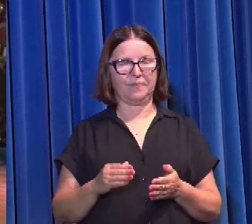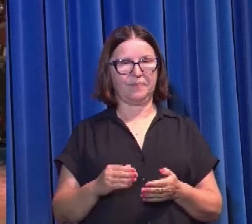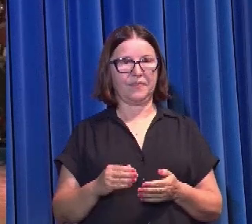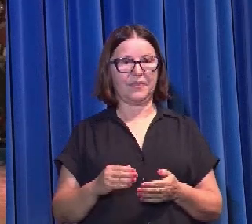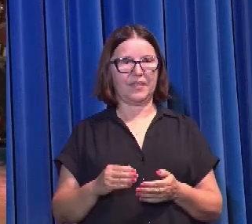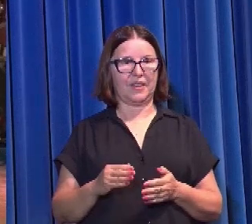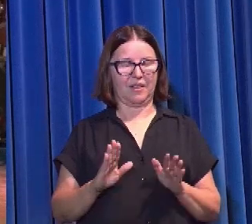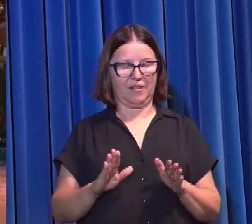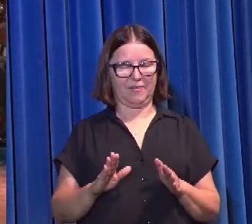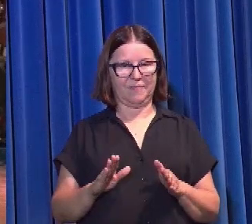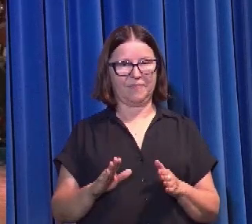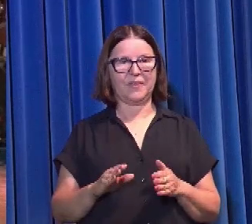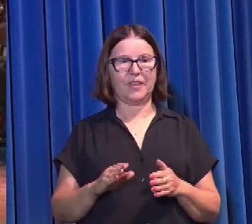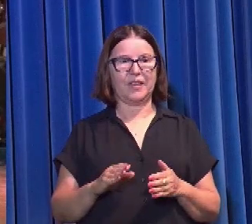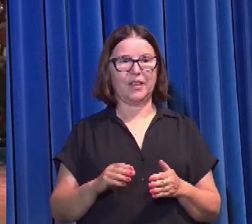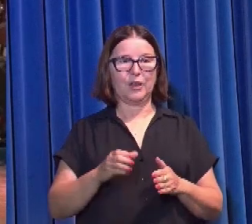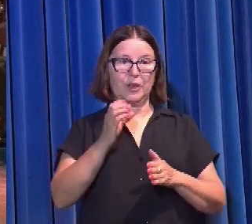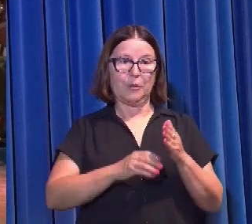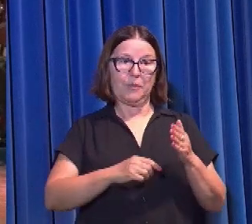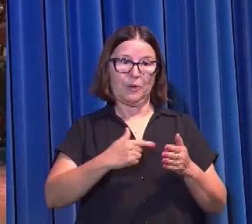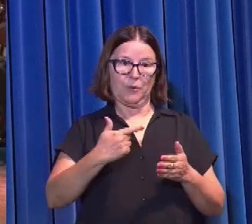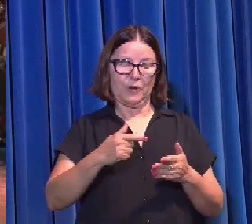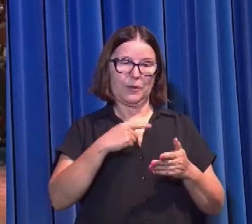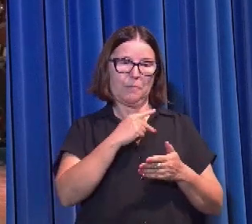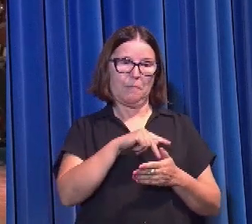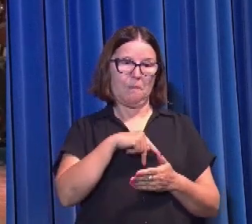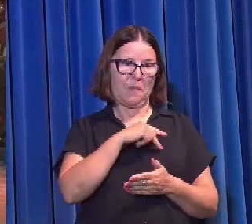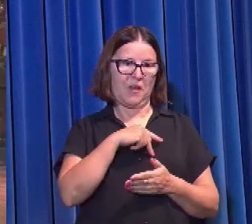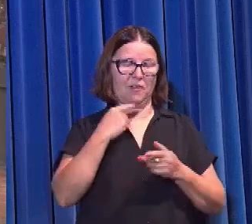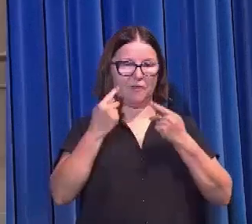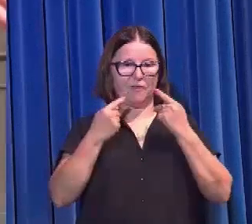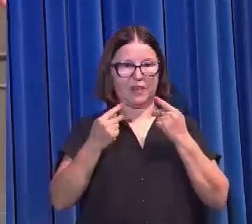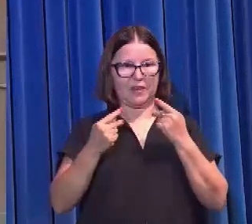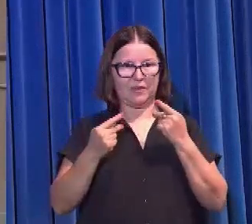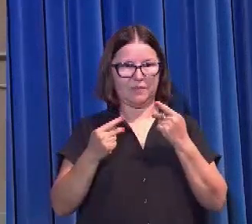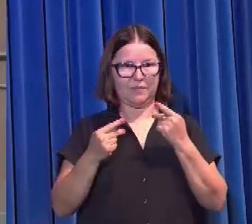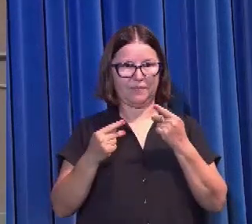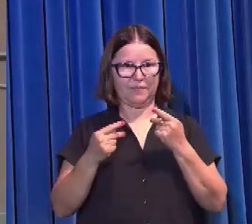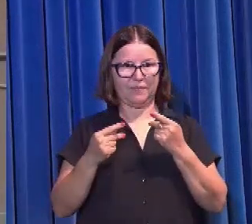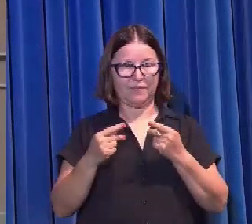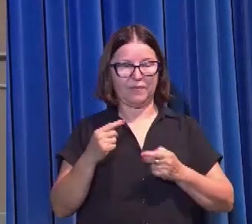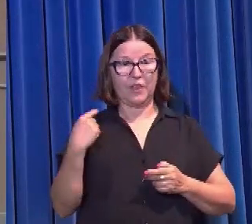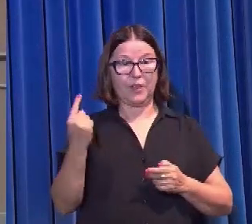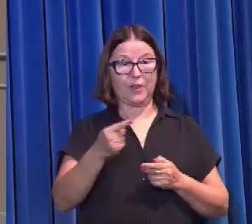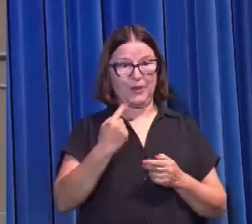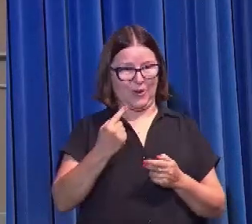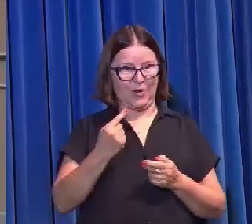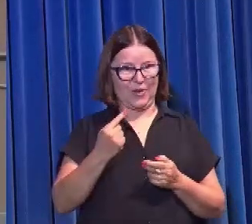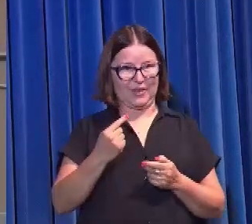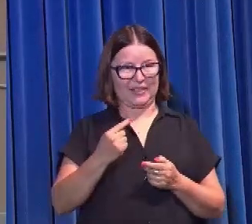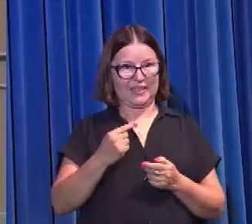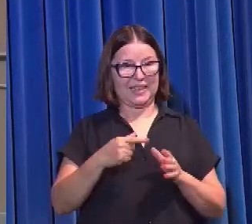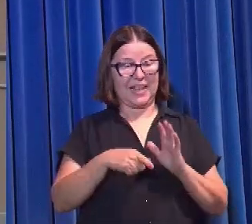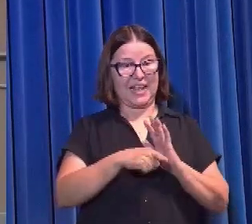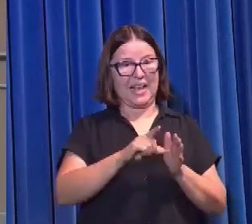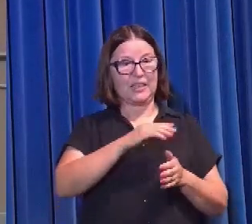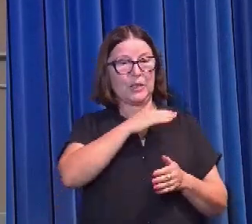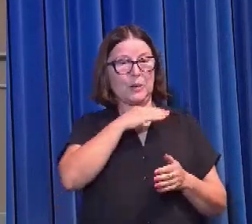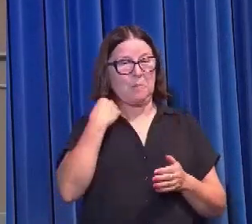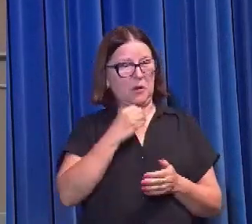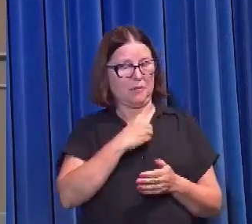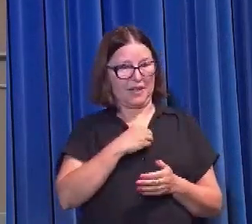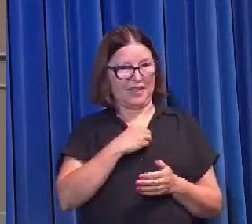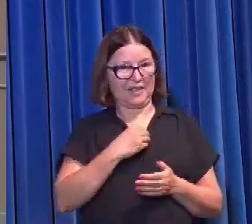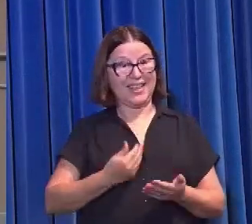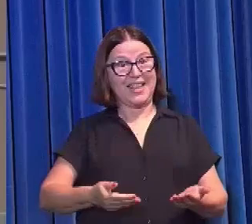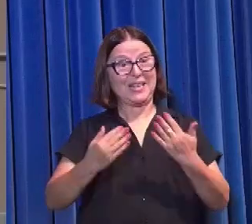vou só citar para vocês. Paulo diz que ele nos deu vida estando nós mortos nos nossos delitos e pecados. Paulo